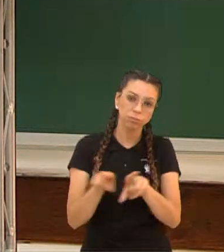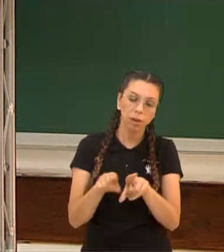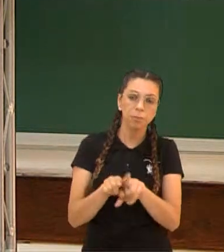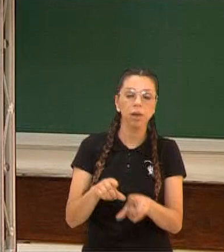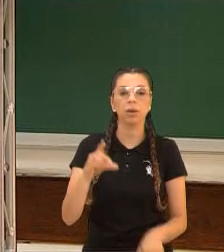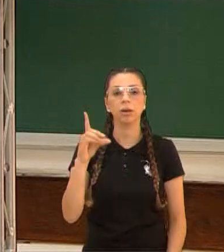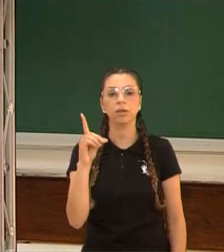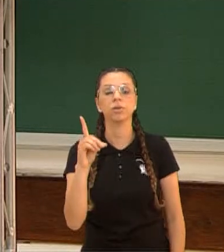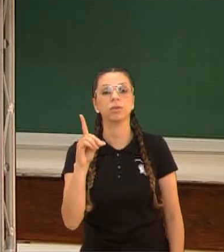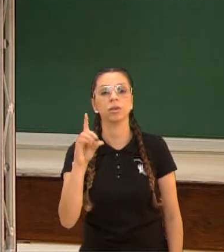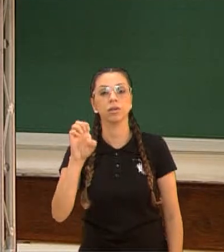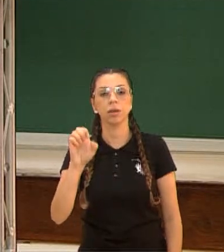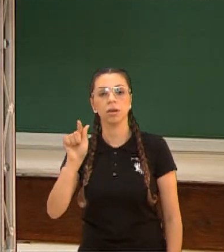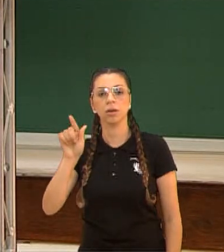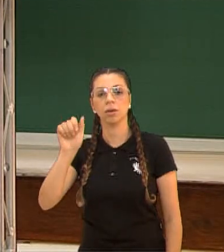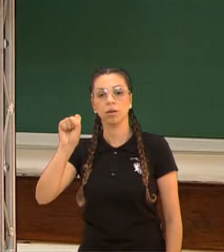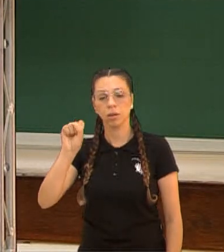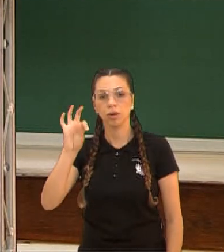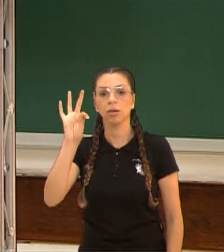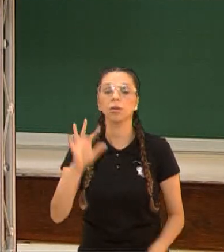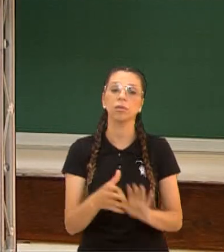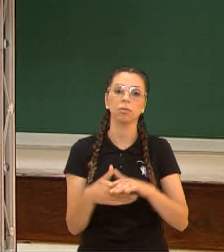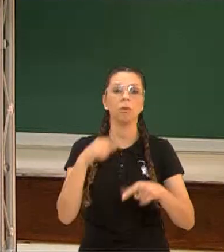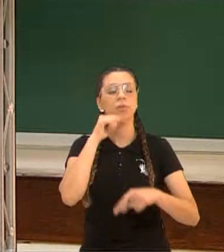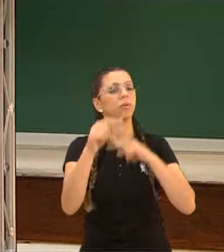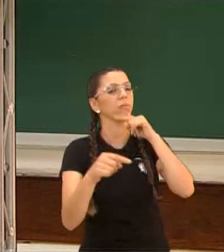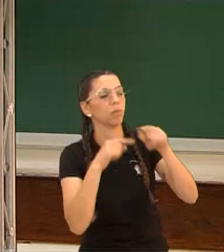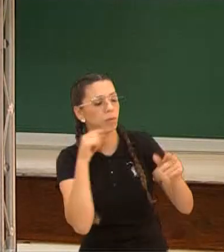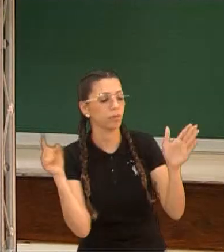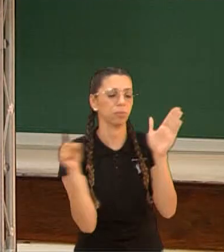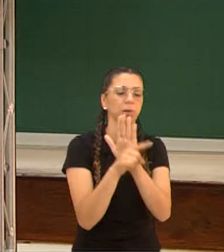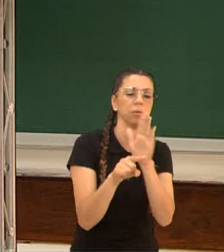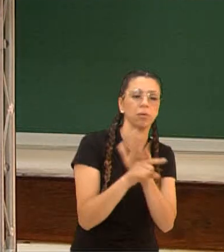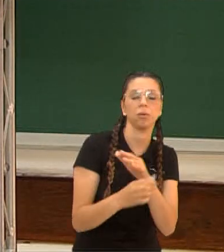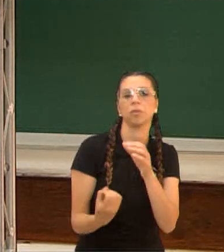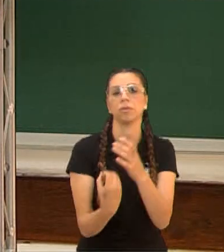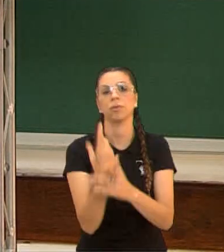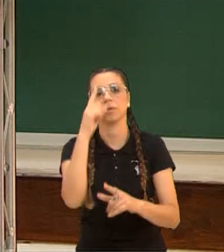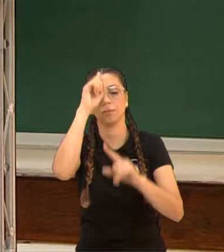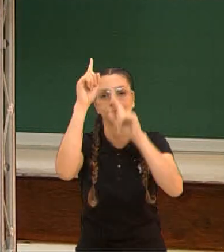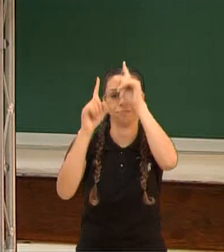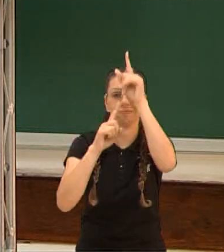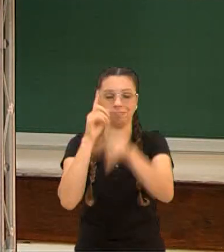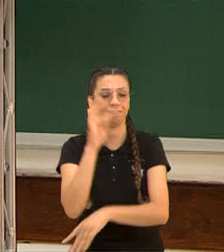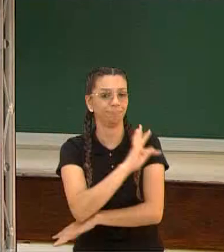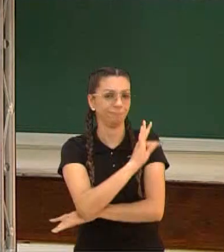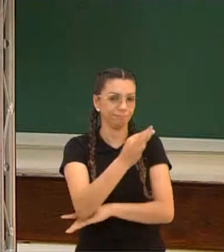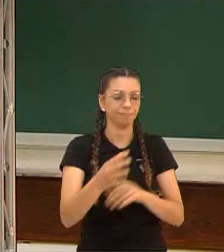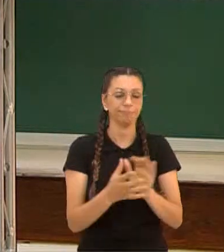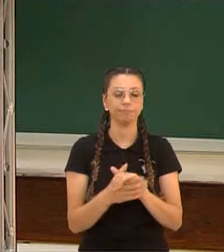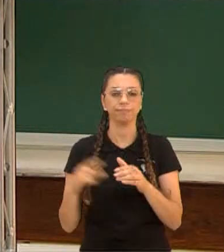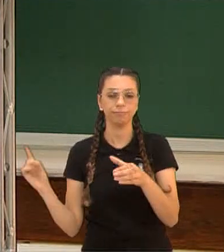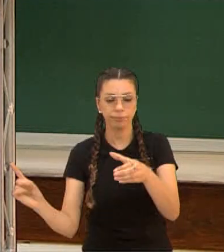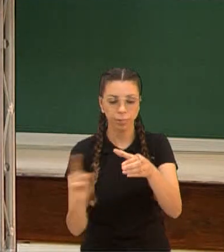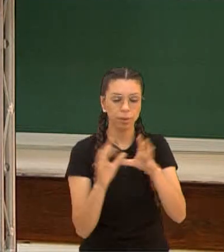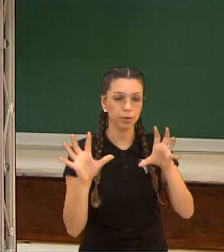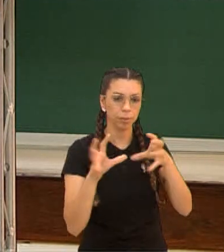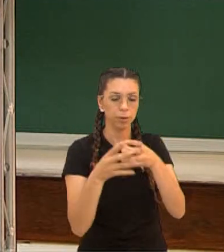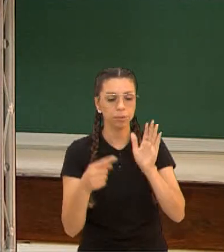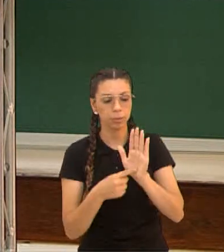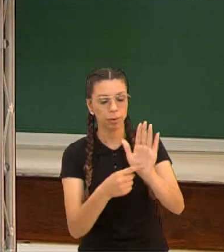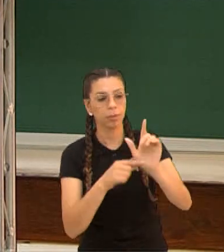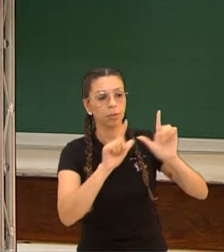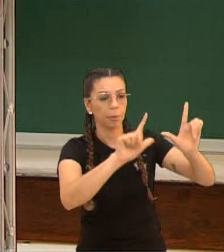aprendeu muita coisa, tirou muita dúvida, também inventou muita técnica ali com ele. Juntou-se ao grupo expondo cerca de 11 telas